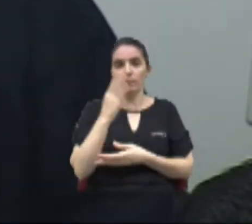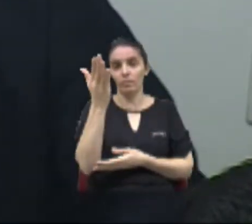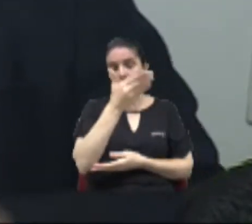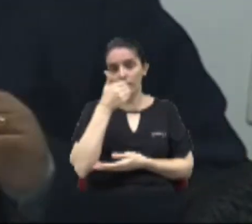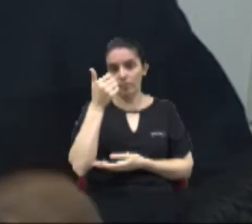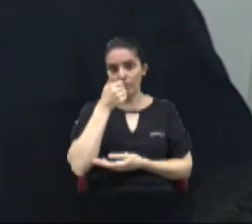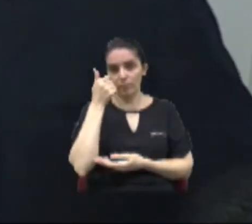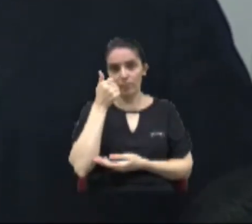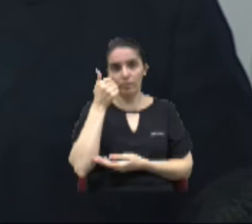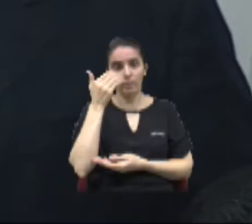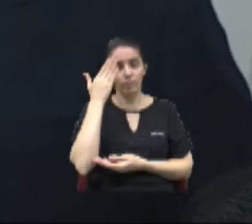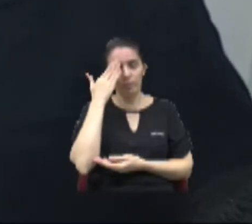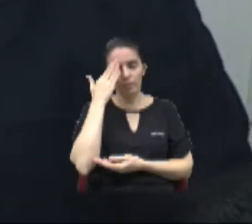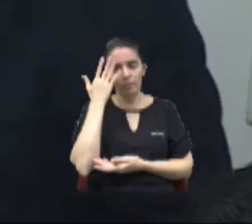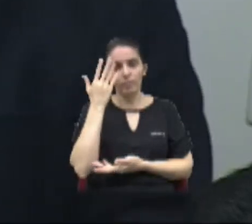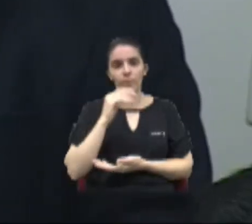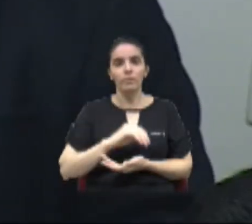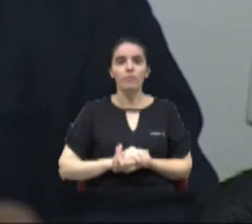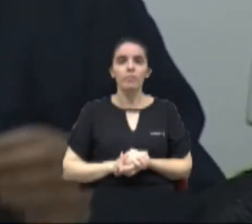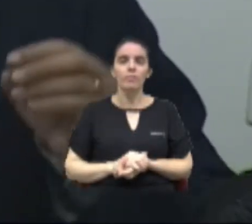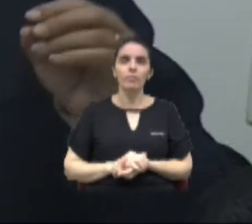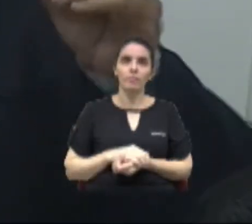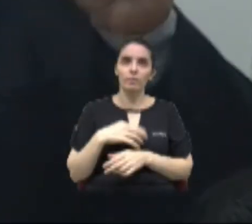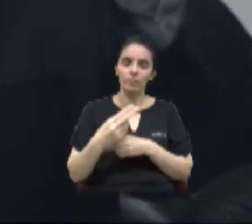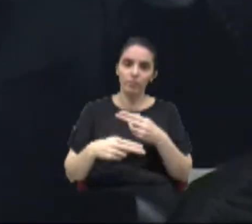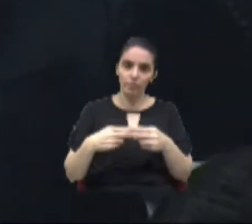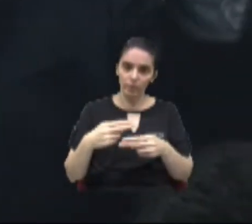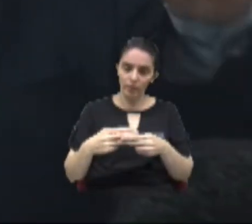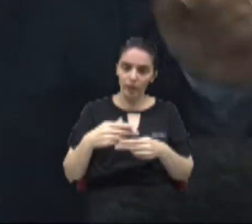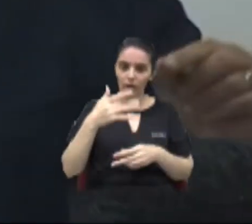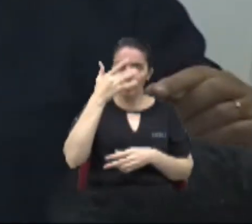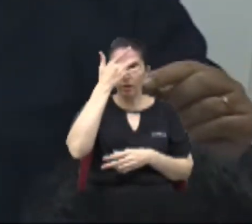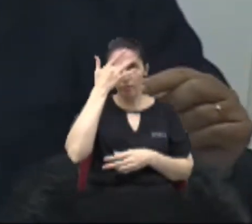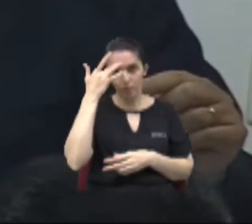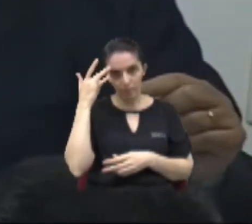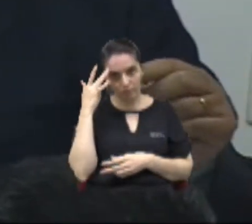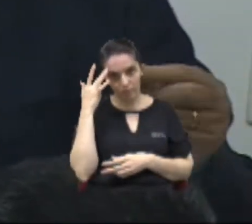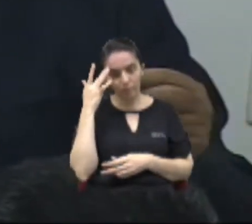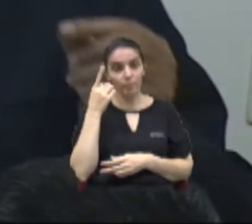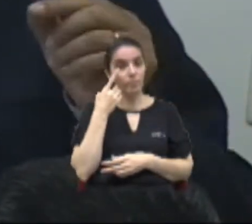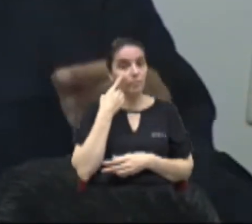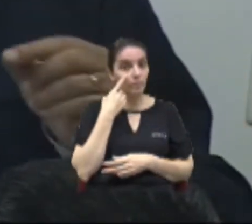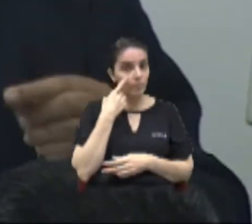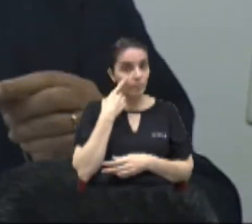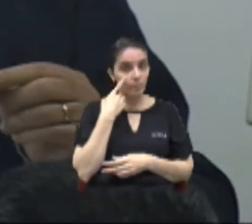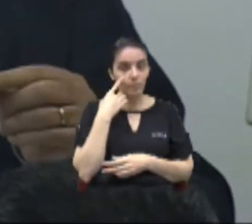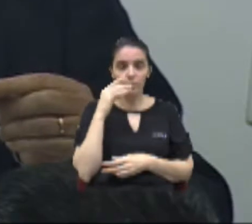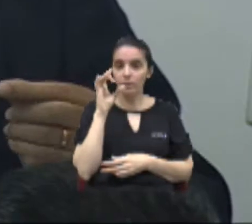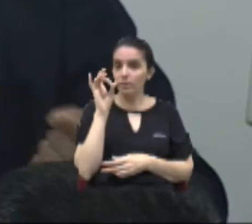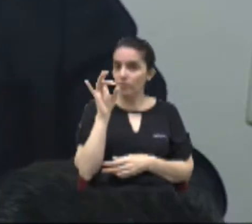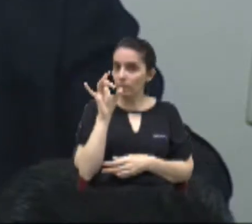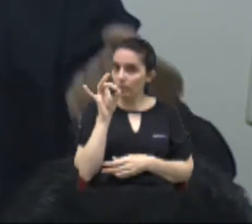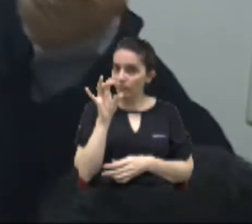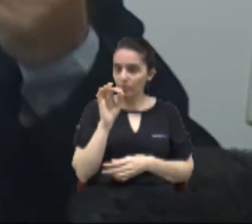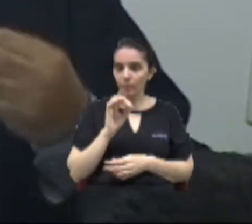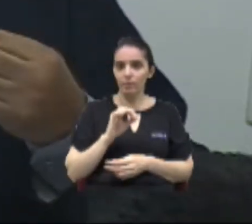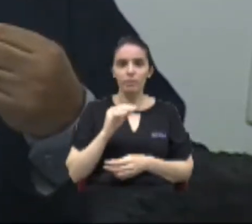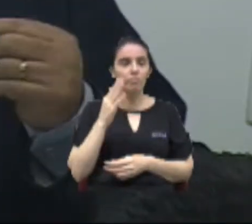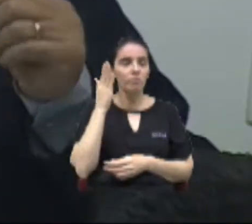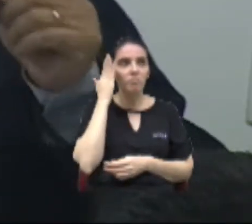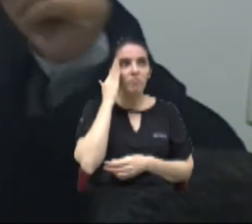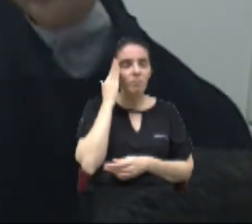para a modernidade. E Limeira também tem que caminhar para a modernidade. Eu acho que não só o